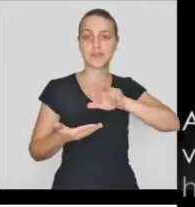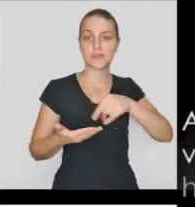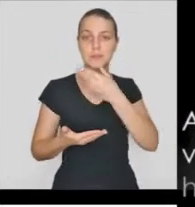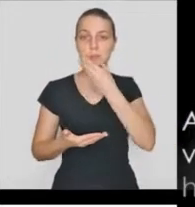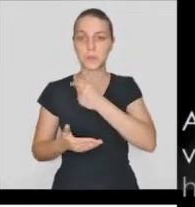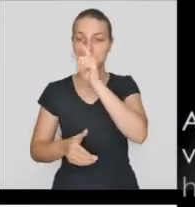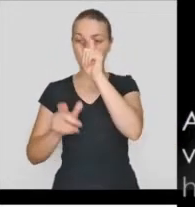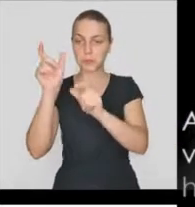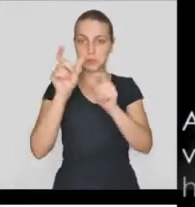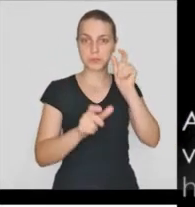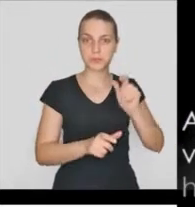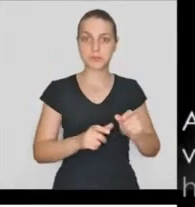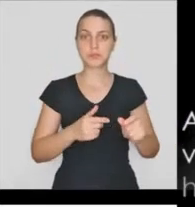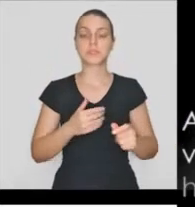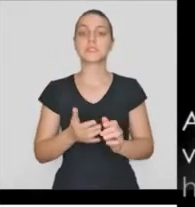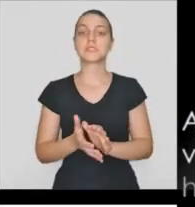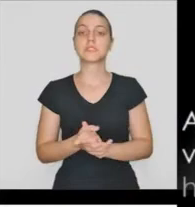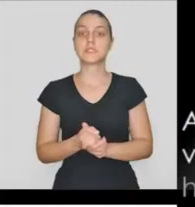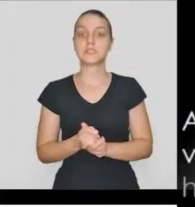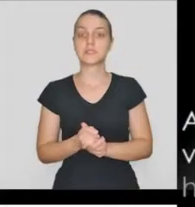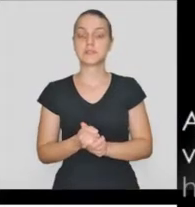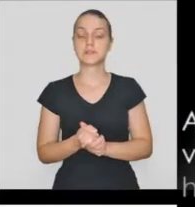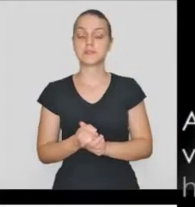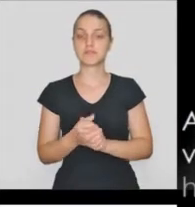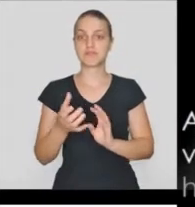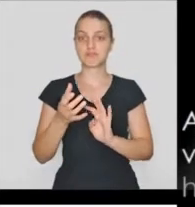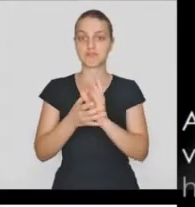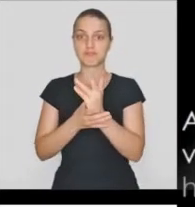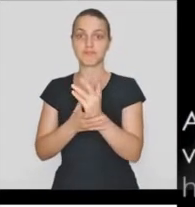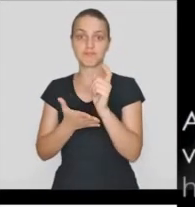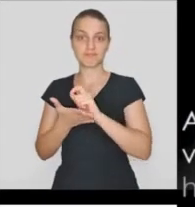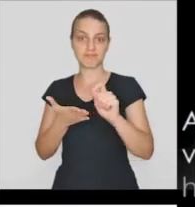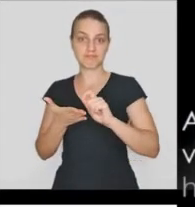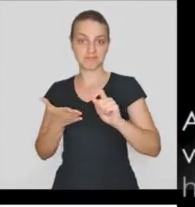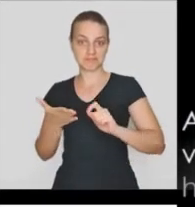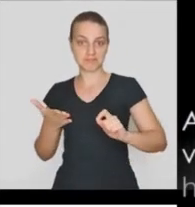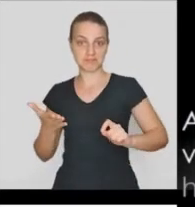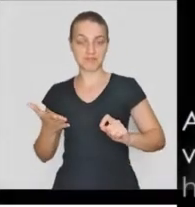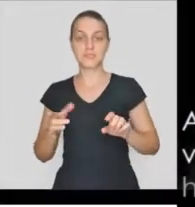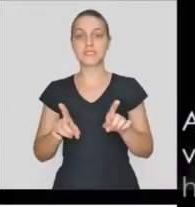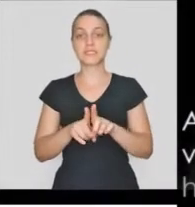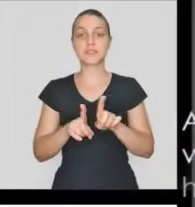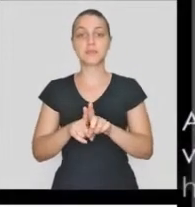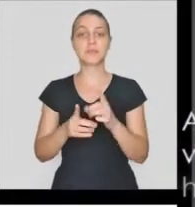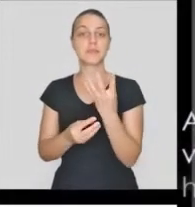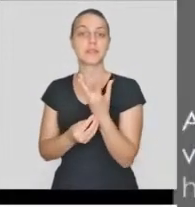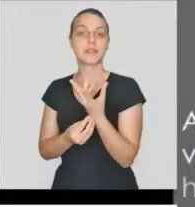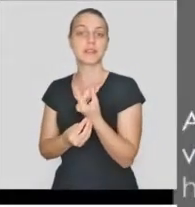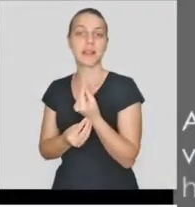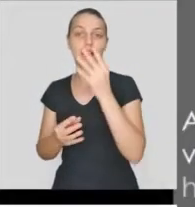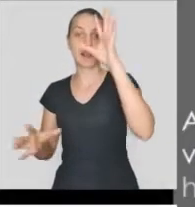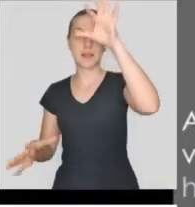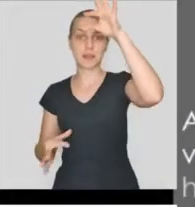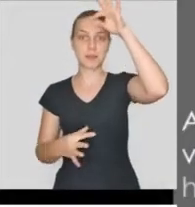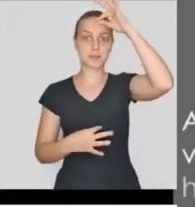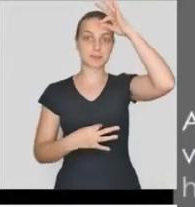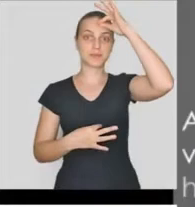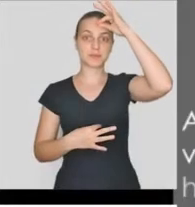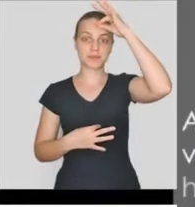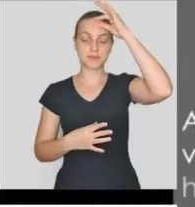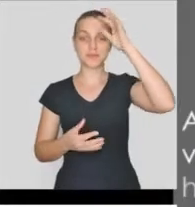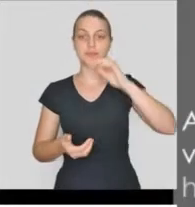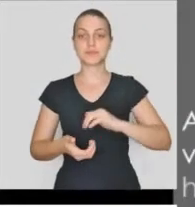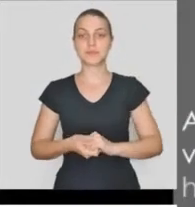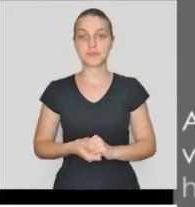Shakespeare, Cervantes com Dom Quixote. E as artes performáticas, que são de performance, de realização,